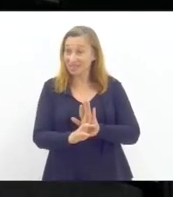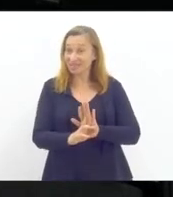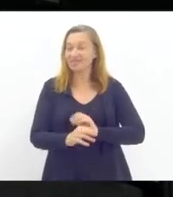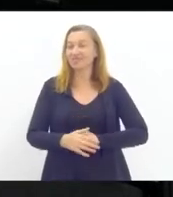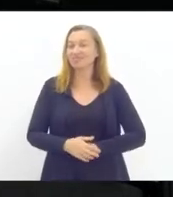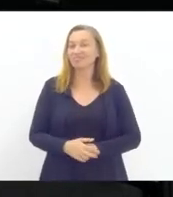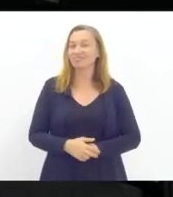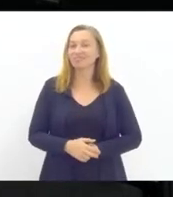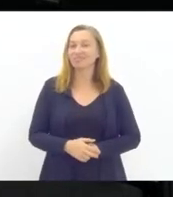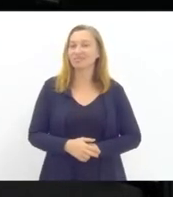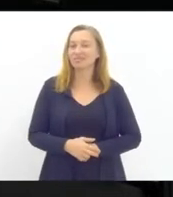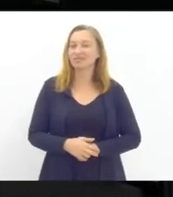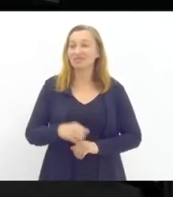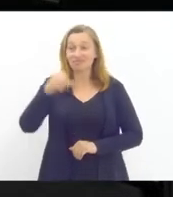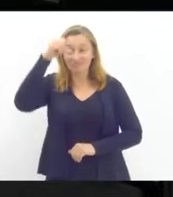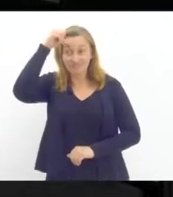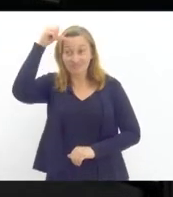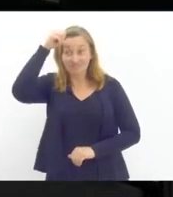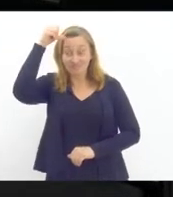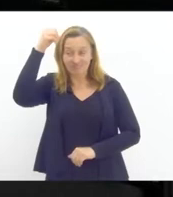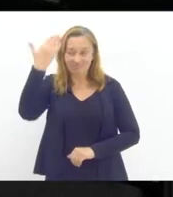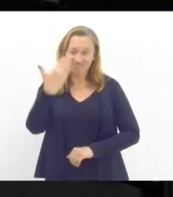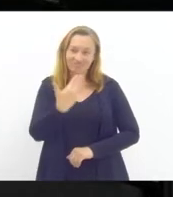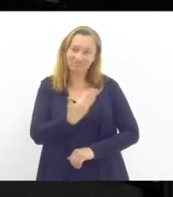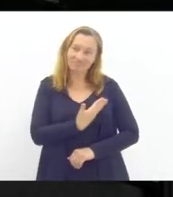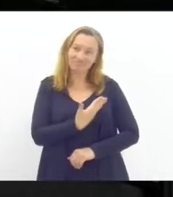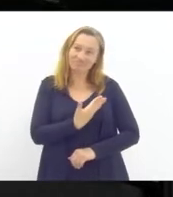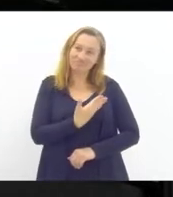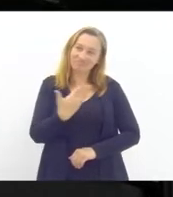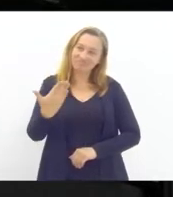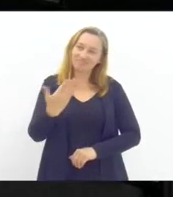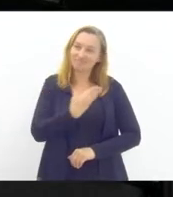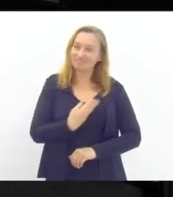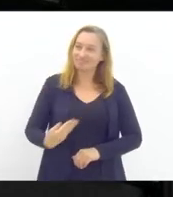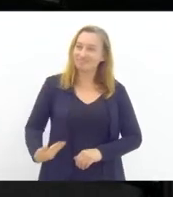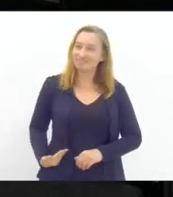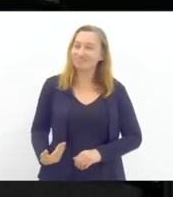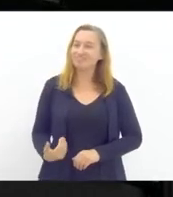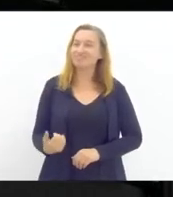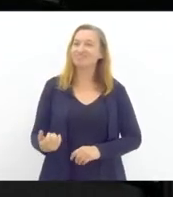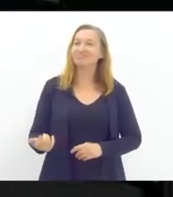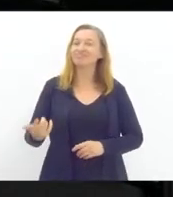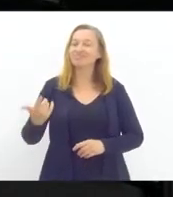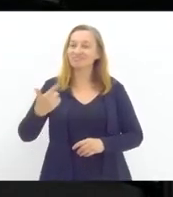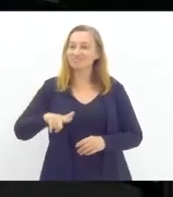de Cláudio Castro nosso Governador eleito